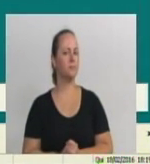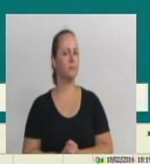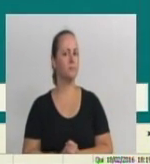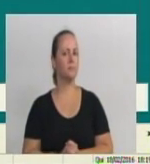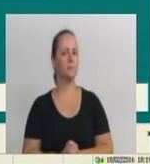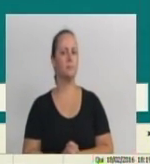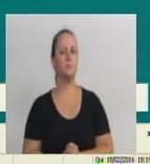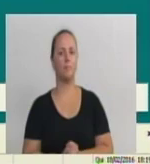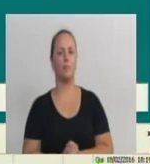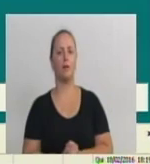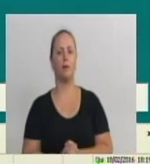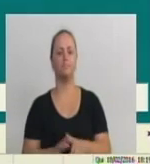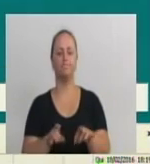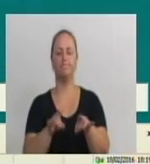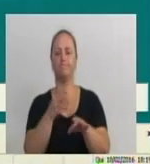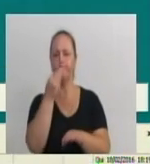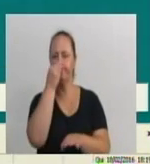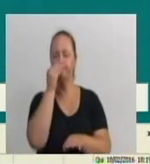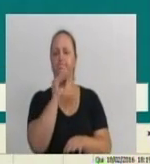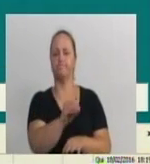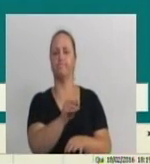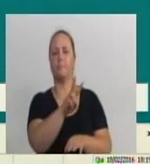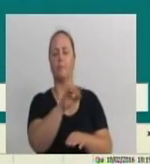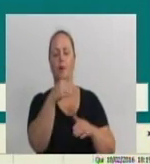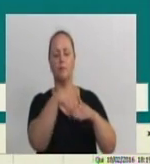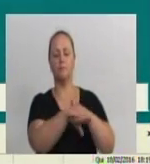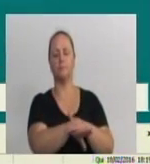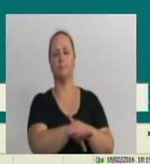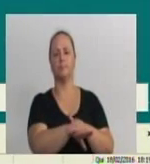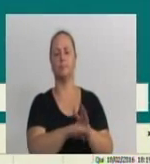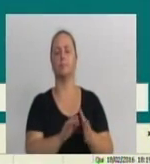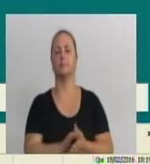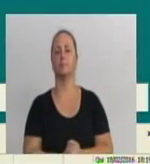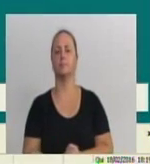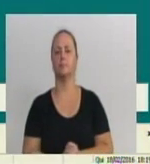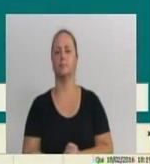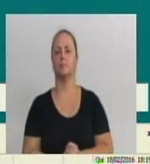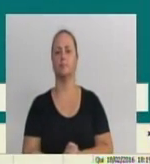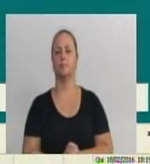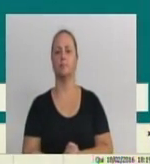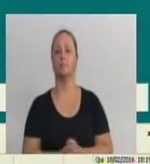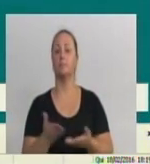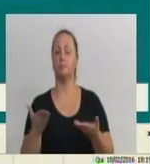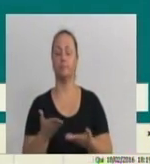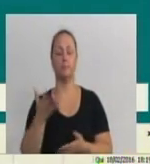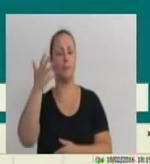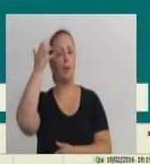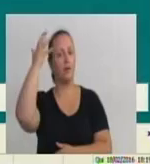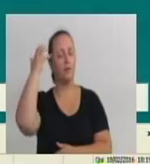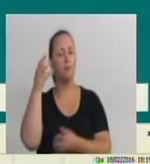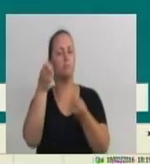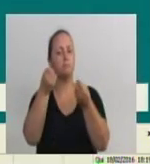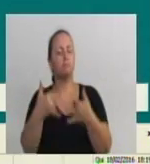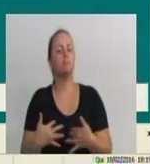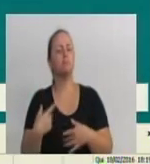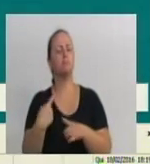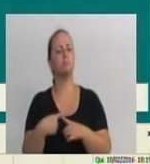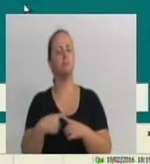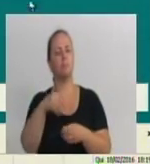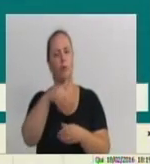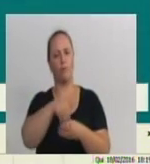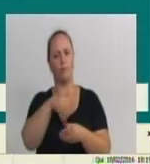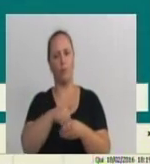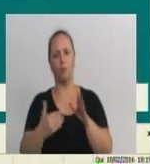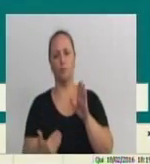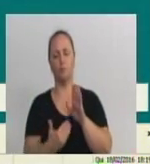Rejeitado e ao arquivo. Justificativa de voto, o vereador Ivan Nats dispõe do tempo de até 2 minutos.